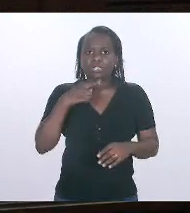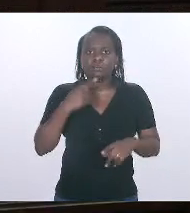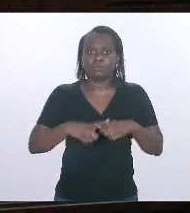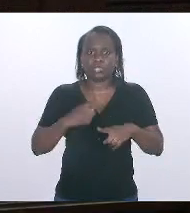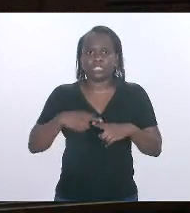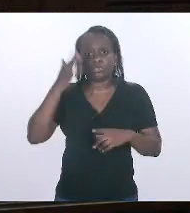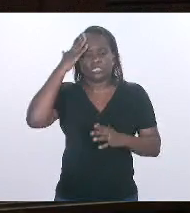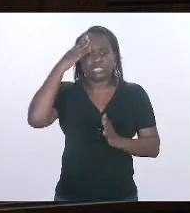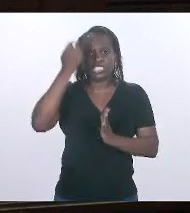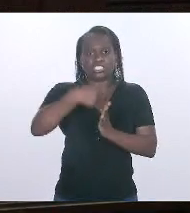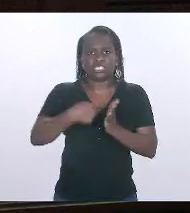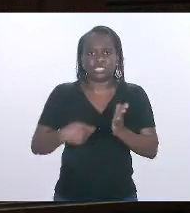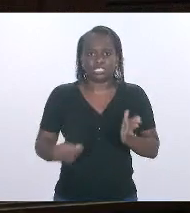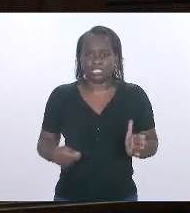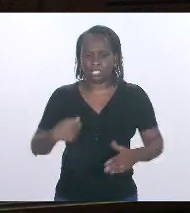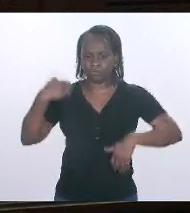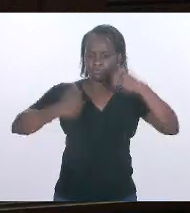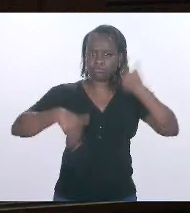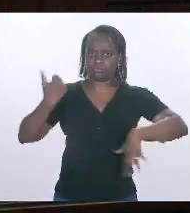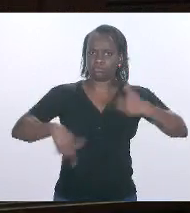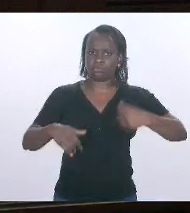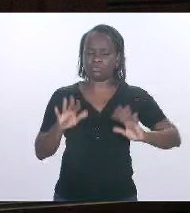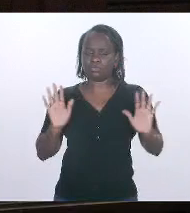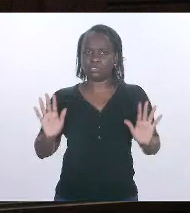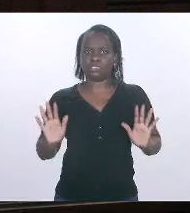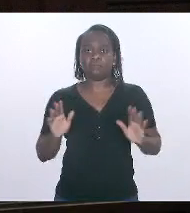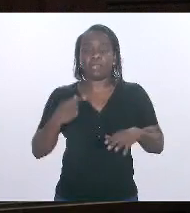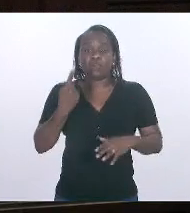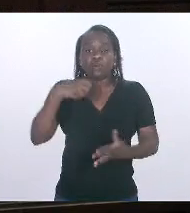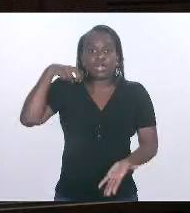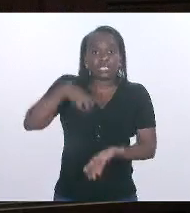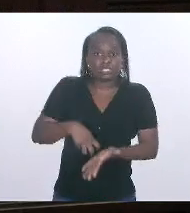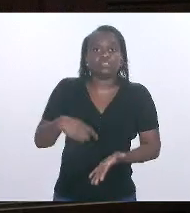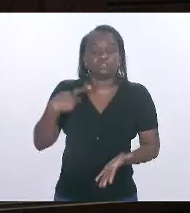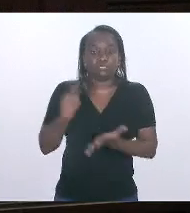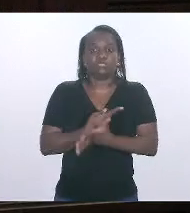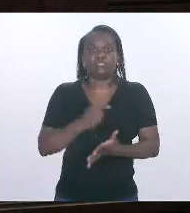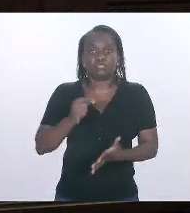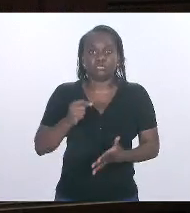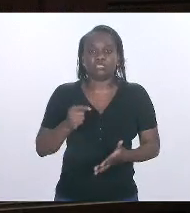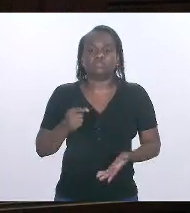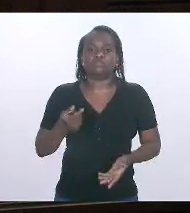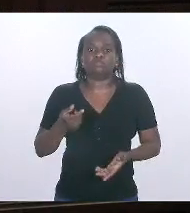eu sei escrever e me defendi bem, e a única punição que tive, uma